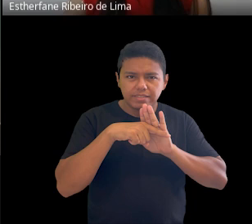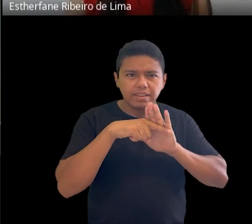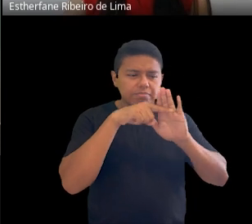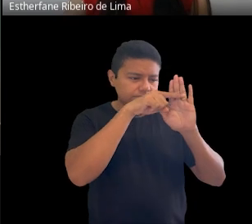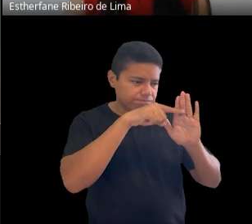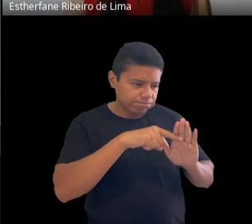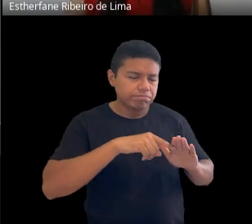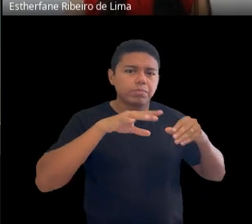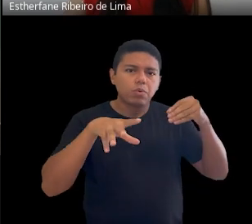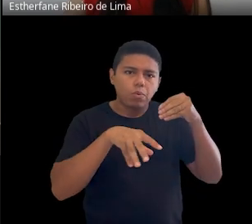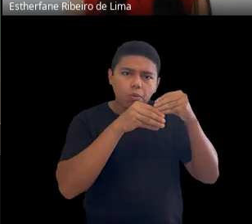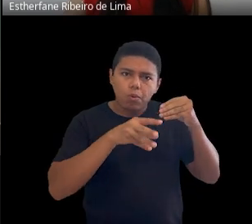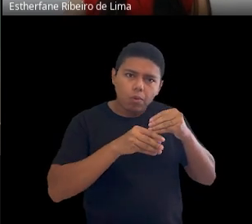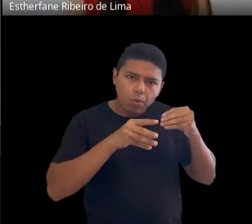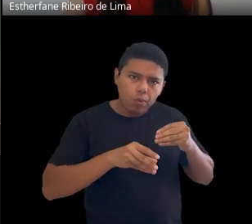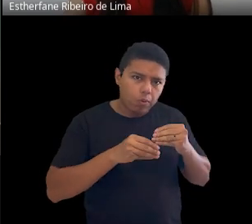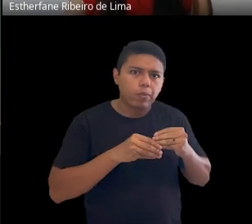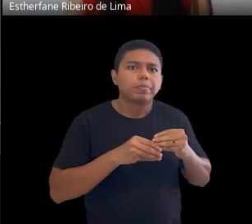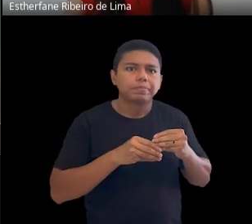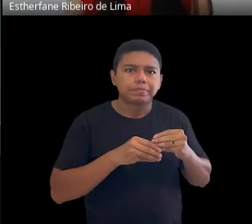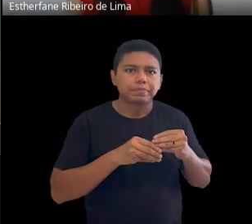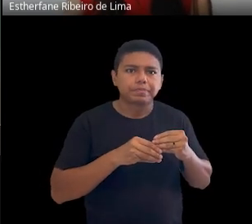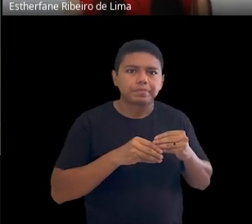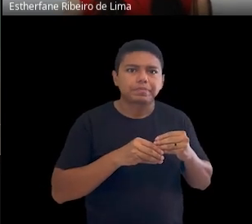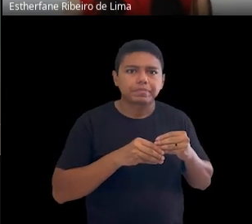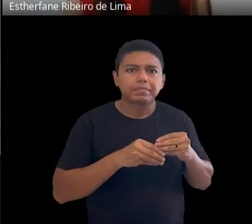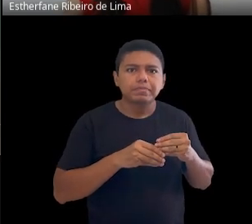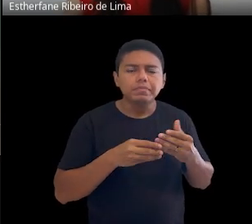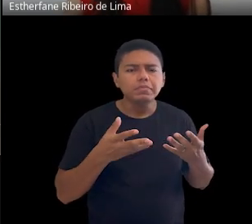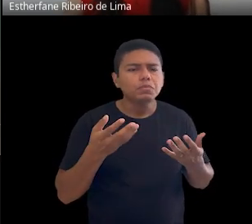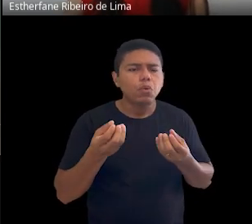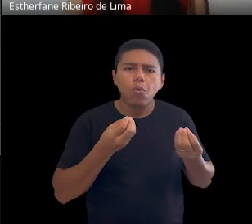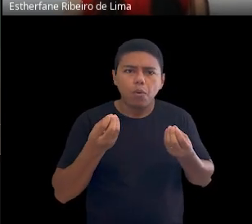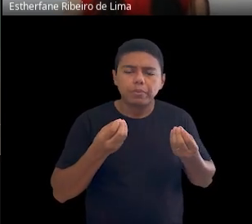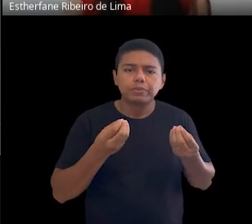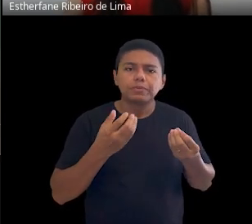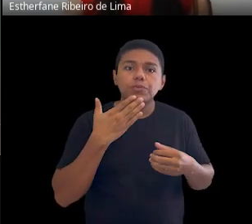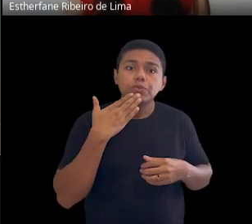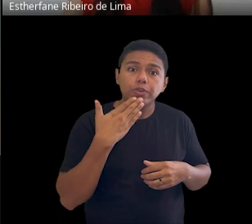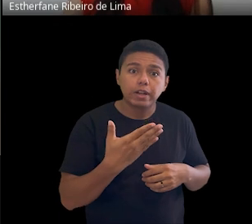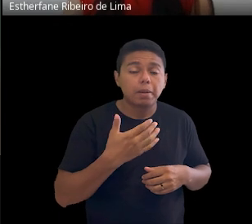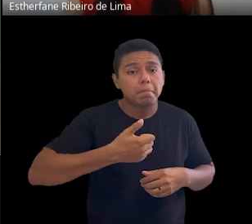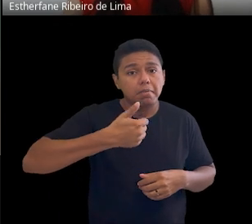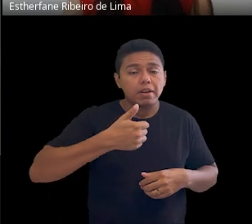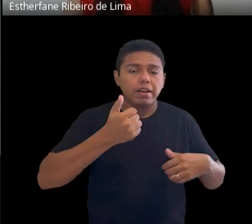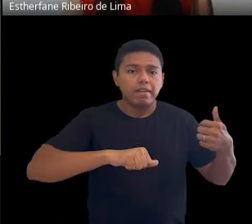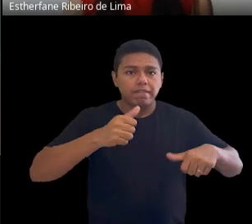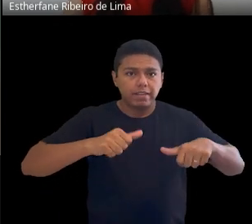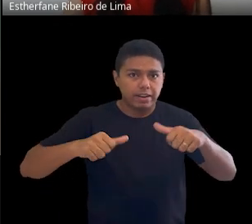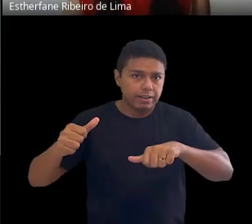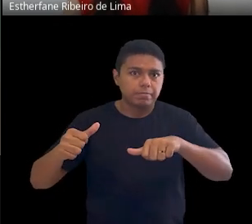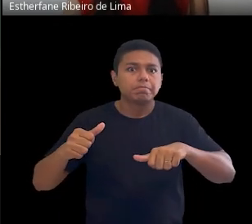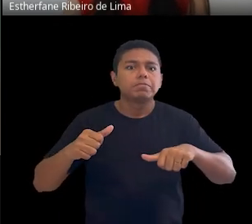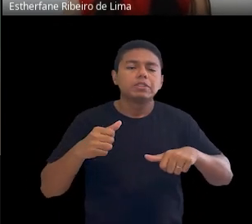complementares, os exames complementares de rotina da gravidez, eles devem ser solicitados logo na primeira avaliação,